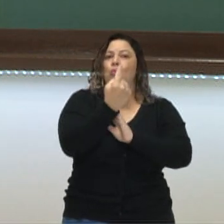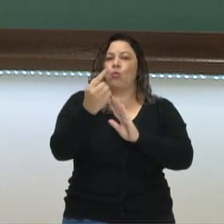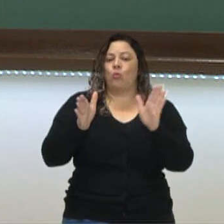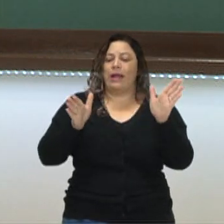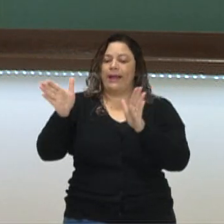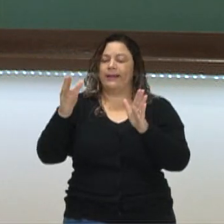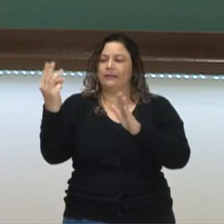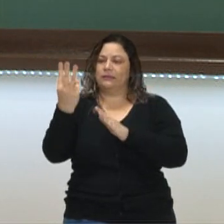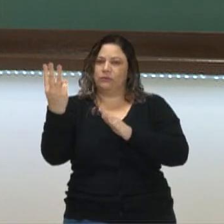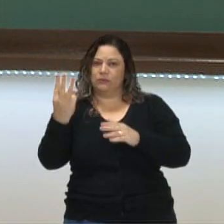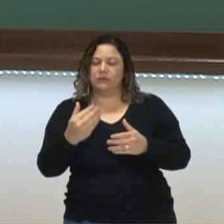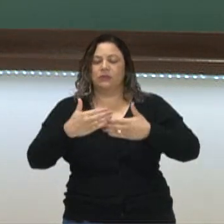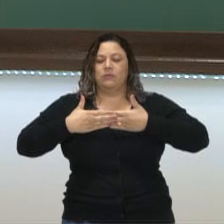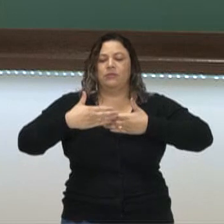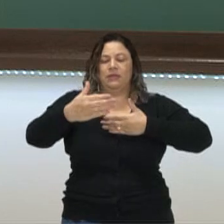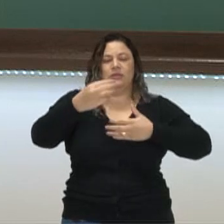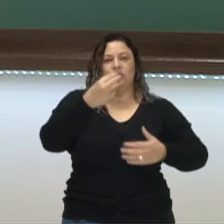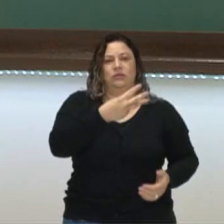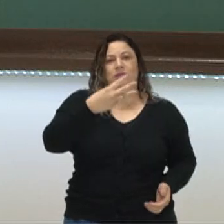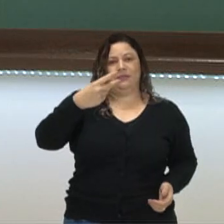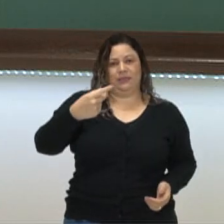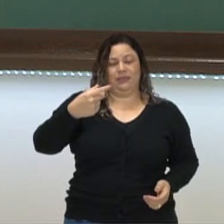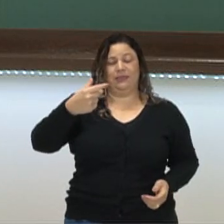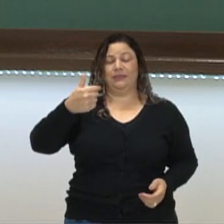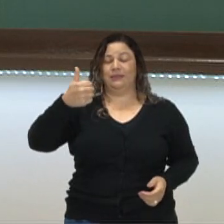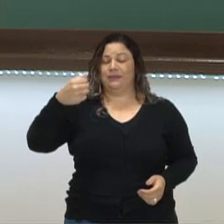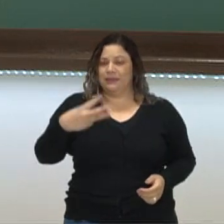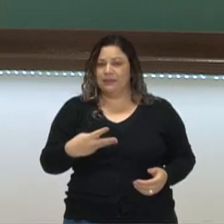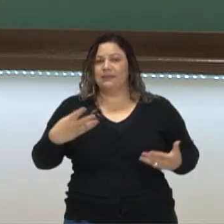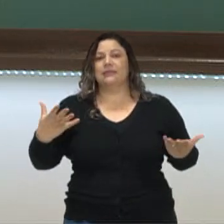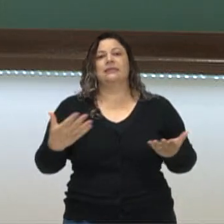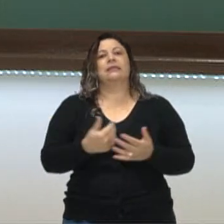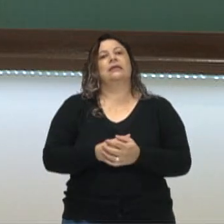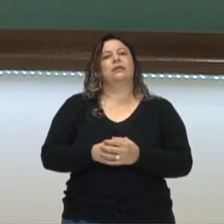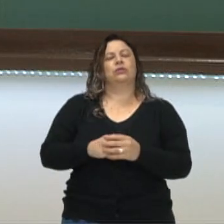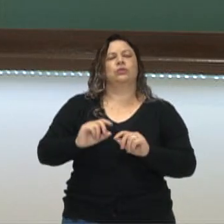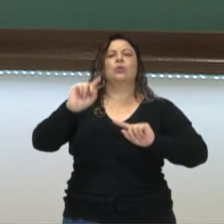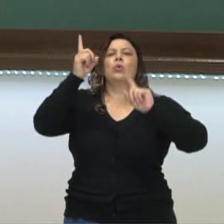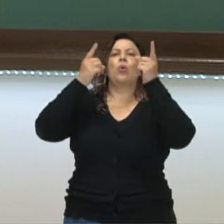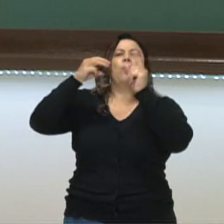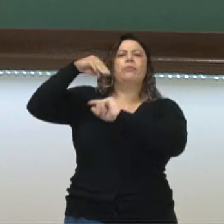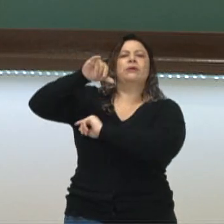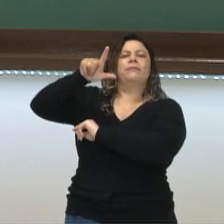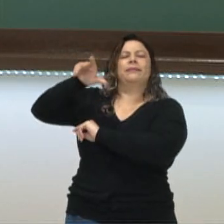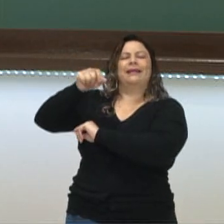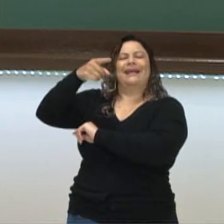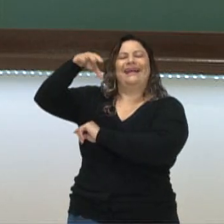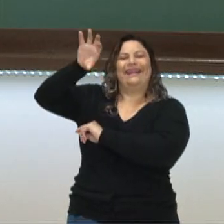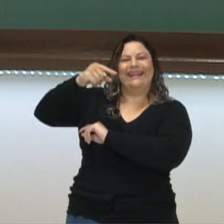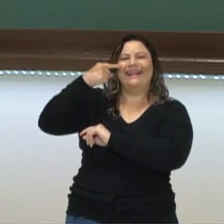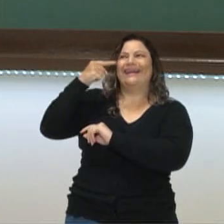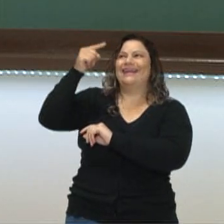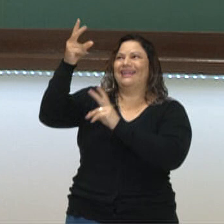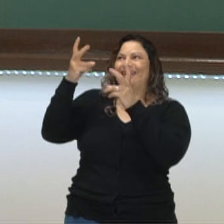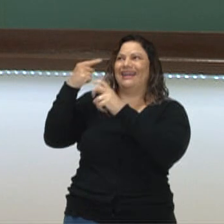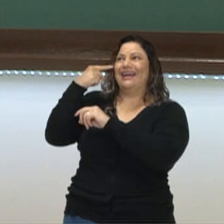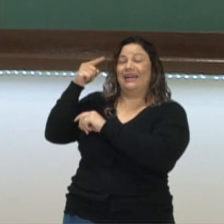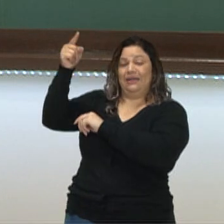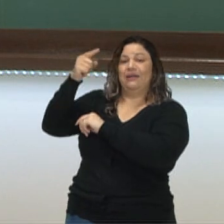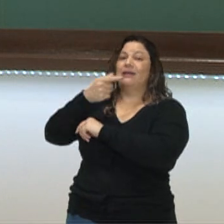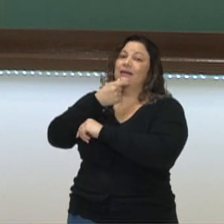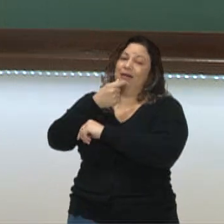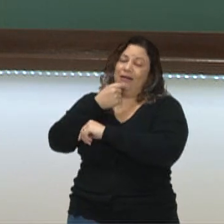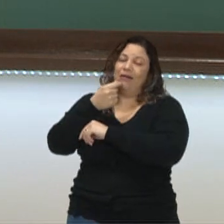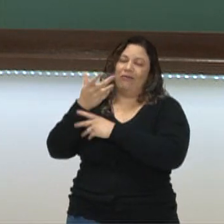A partir de 313, então, com o Edito de Milão, eles podem praticar o culto